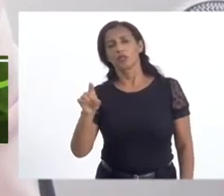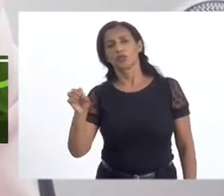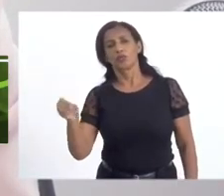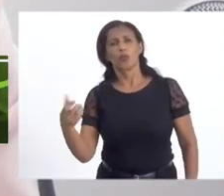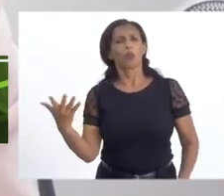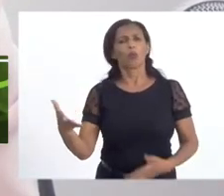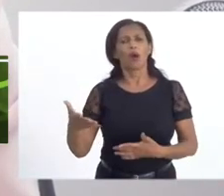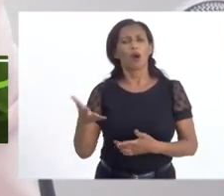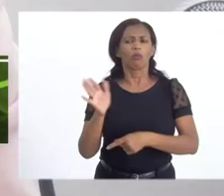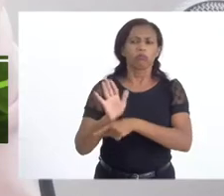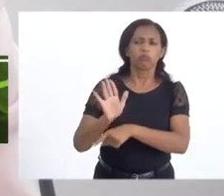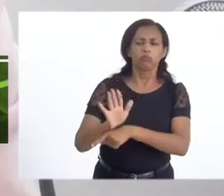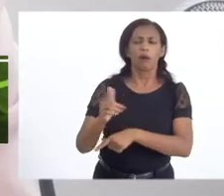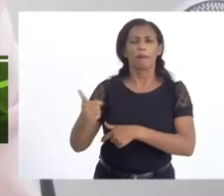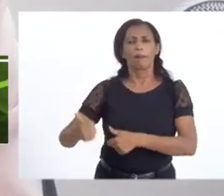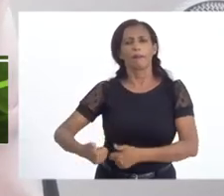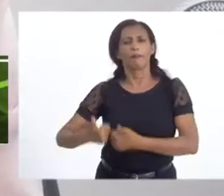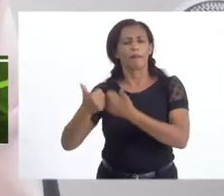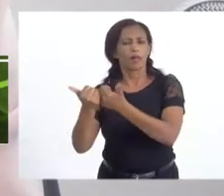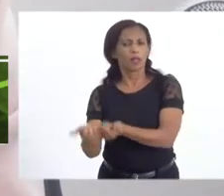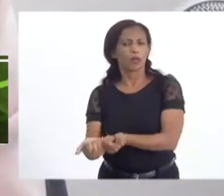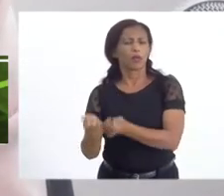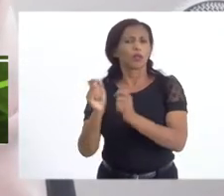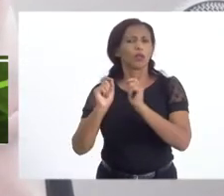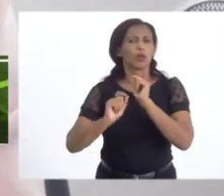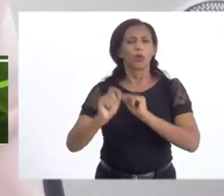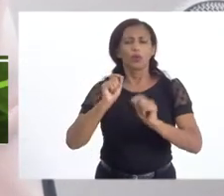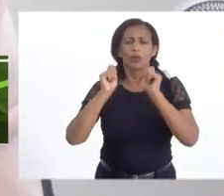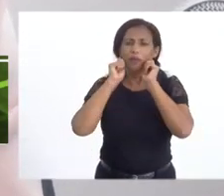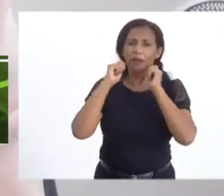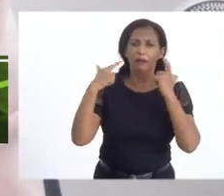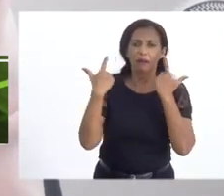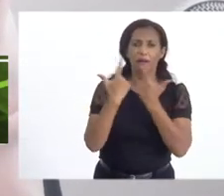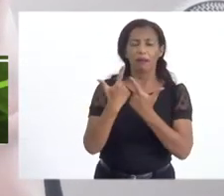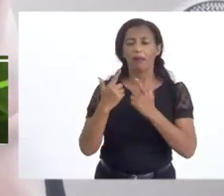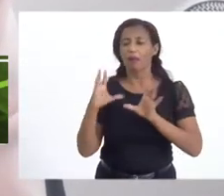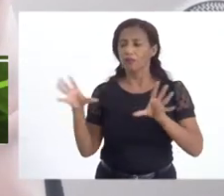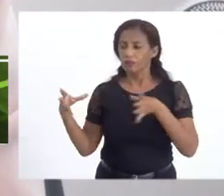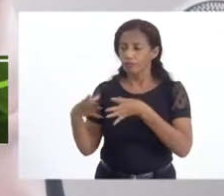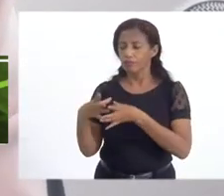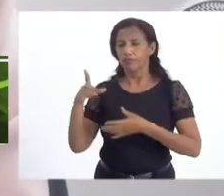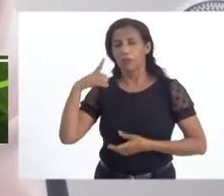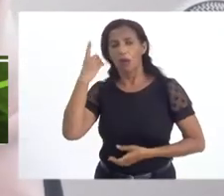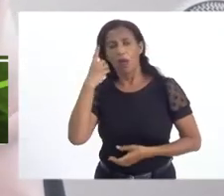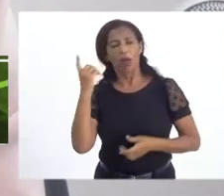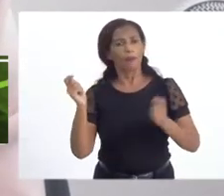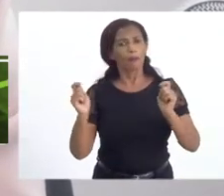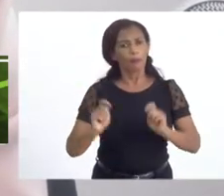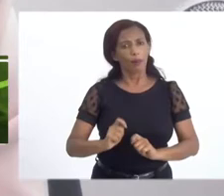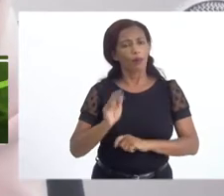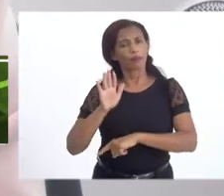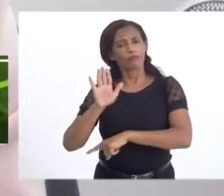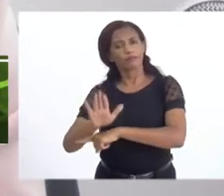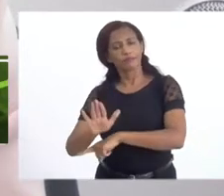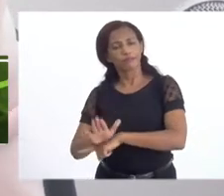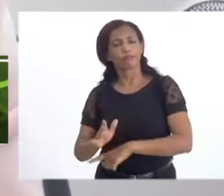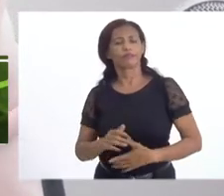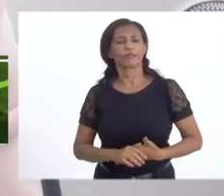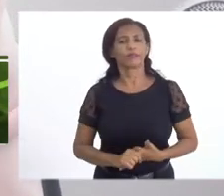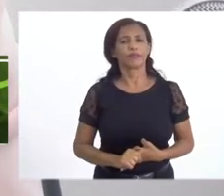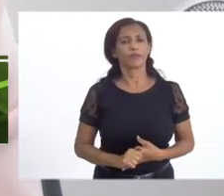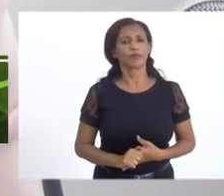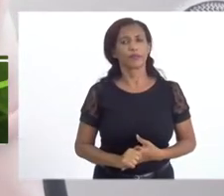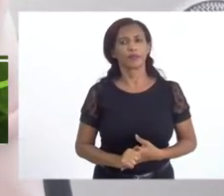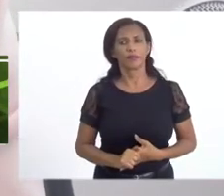as sugestões de melhorias, o que, que a Alerj, né, e os parlamentares podem estar contribuindo,